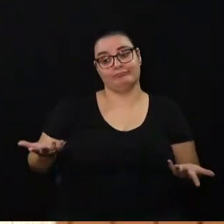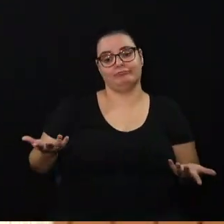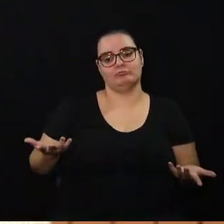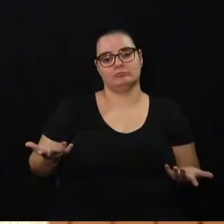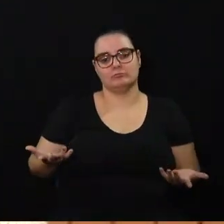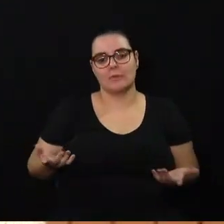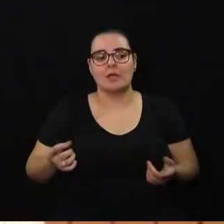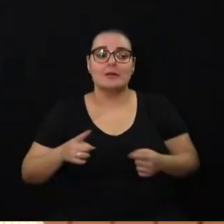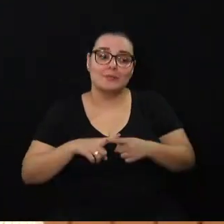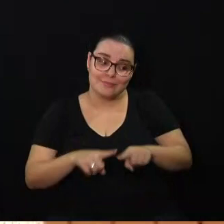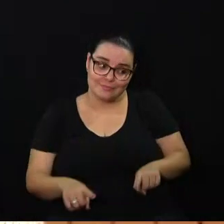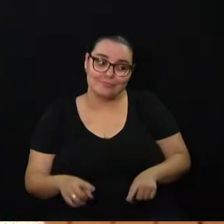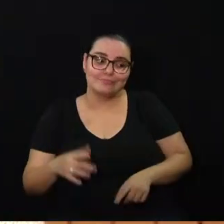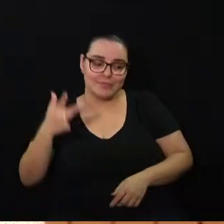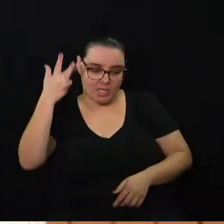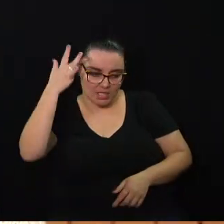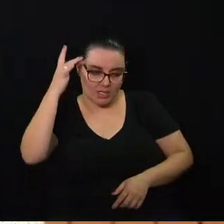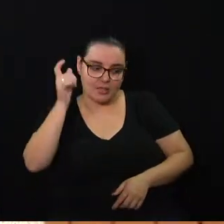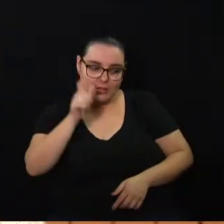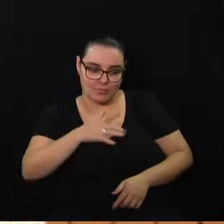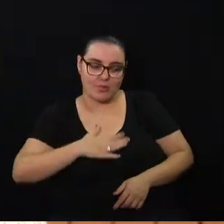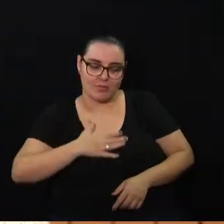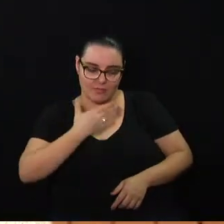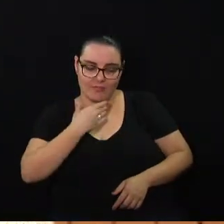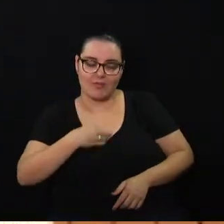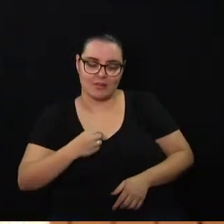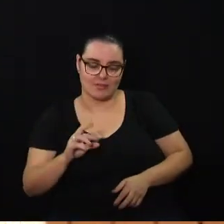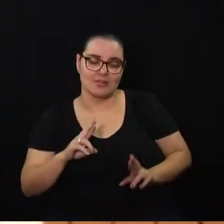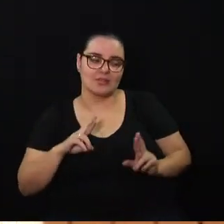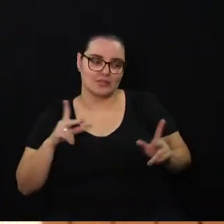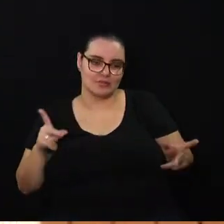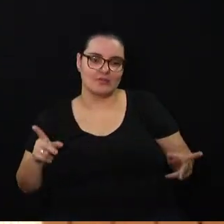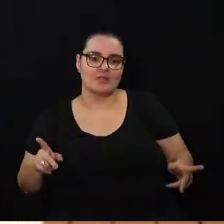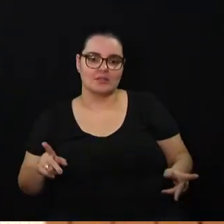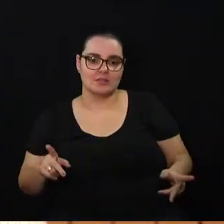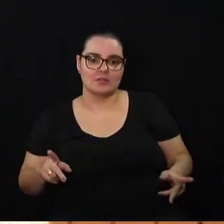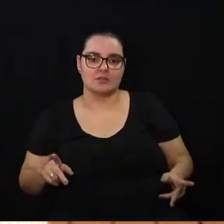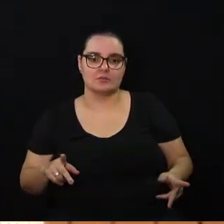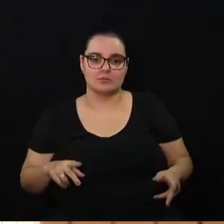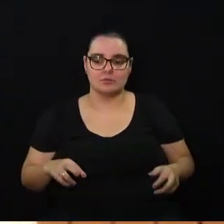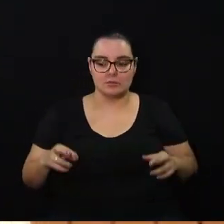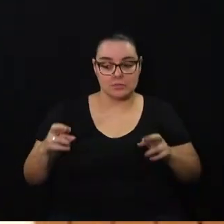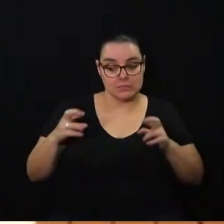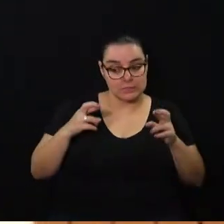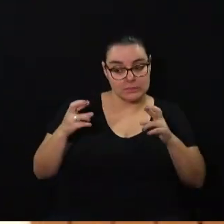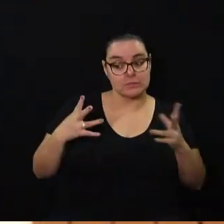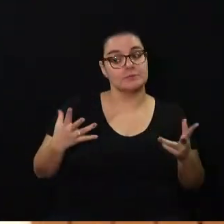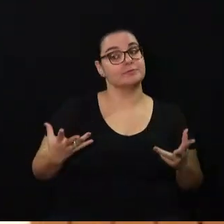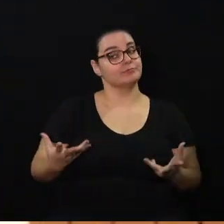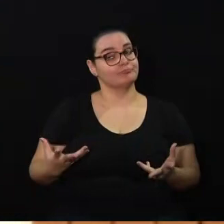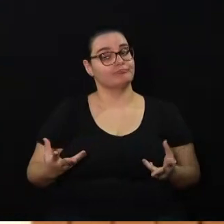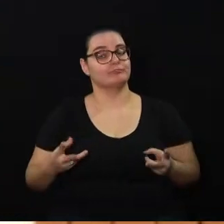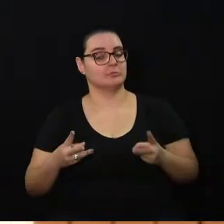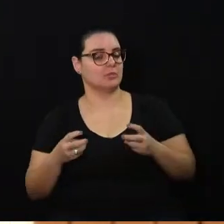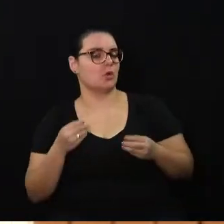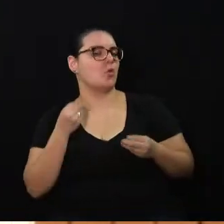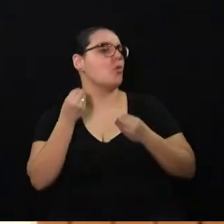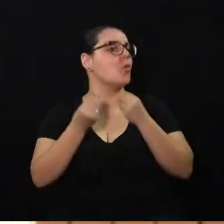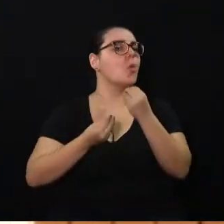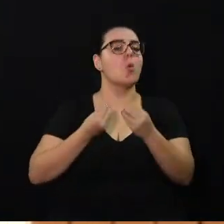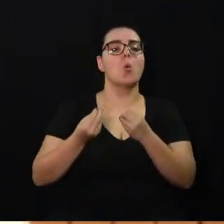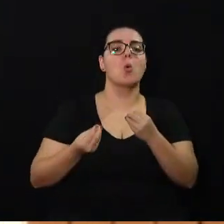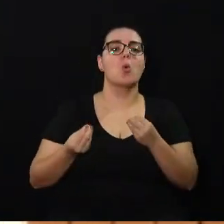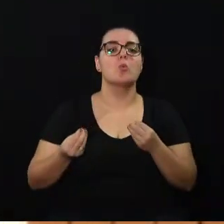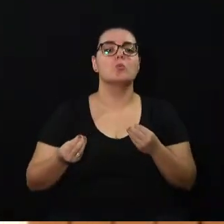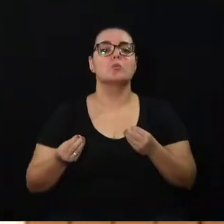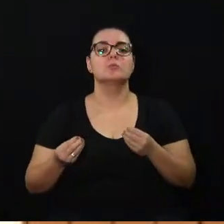diferente então então acho que esse olhar eu acho que isso traz pra gente muito isso né como os quadros leves